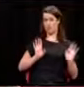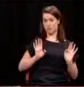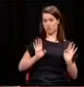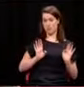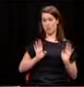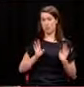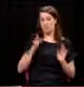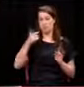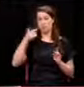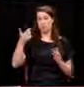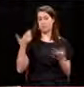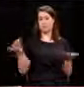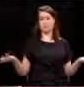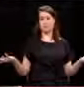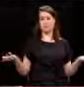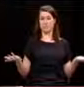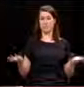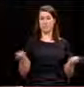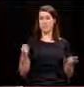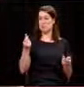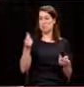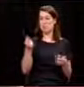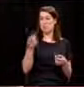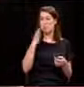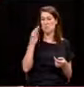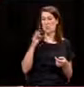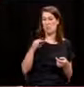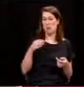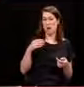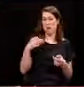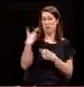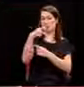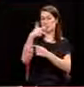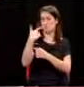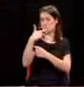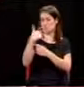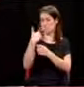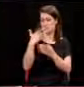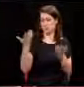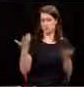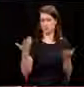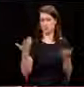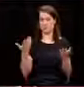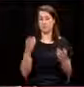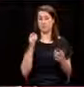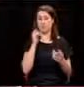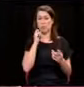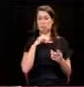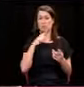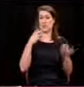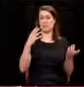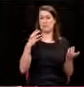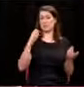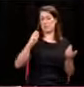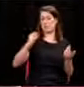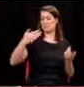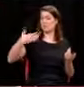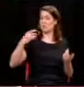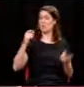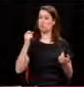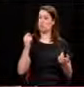normal de videochamada, um custo de videochamada. Pode andar nos 30 e tal cêntimos por minuto e o surdo vai pagar, na verdade, um cêntimo. Isto também